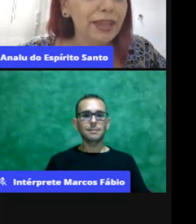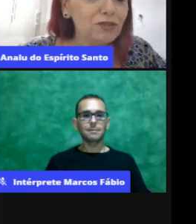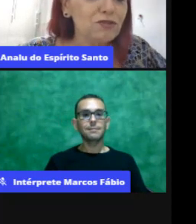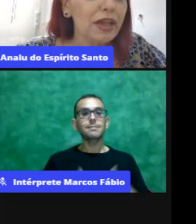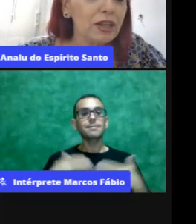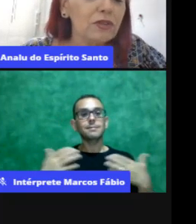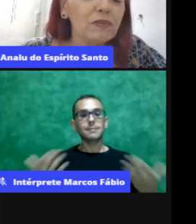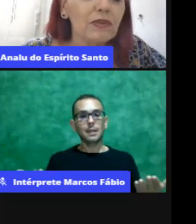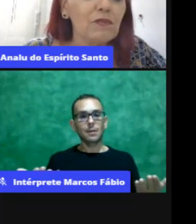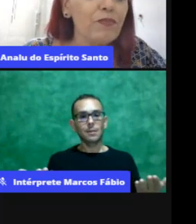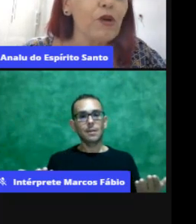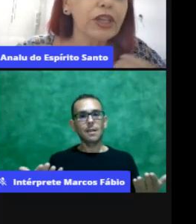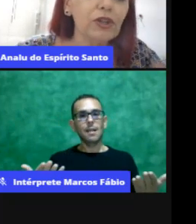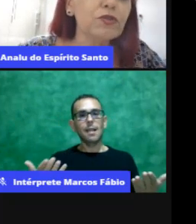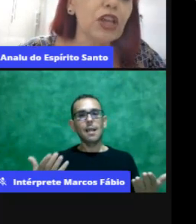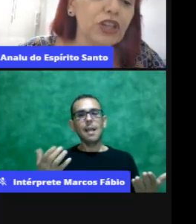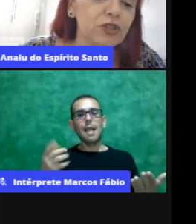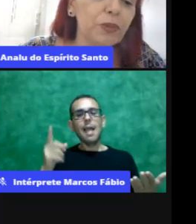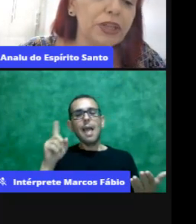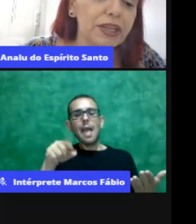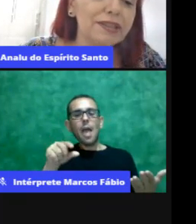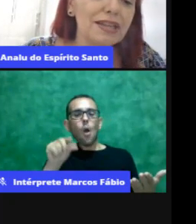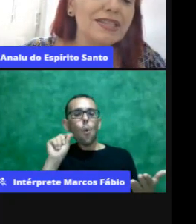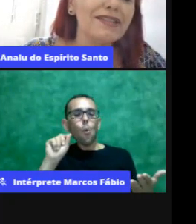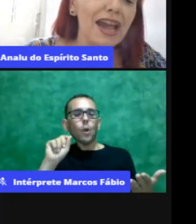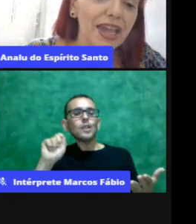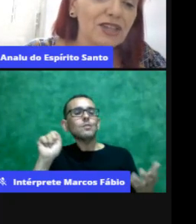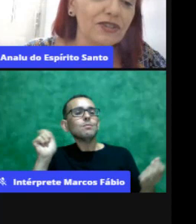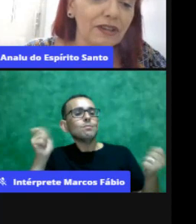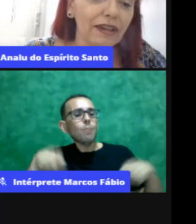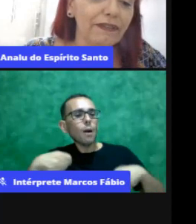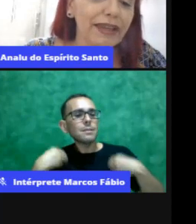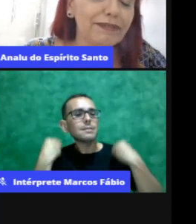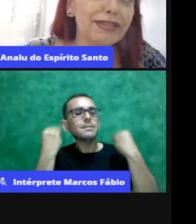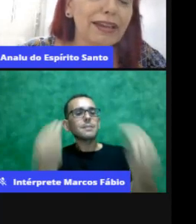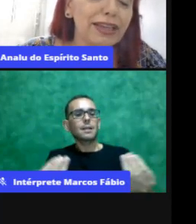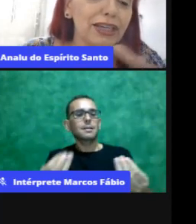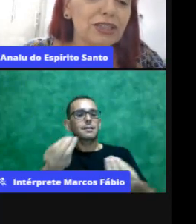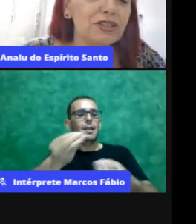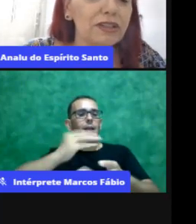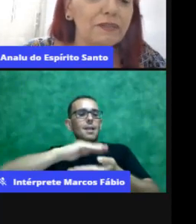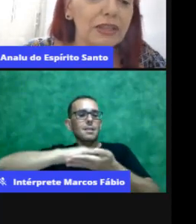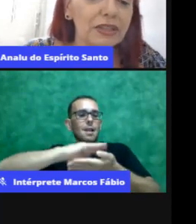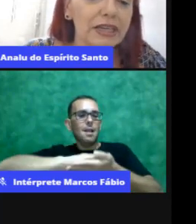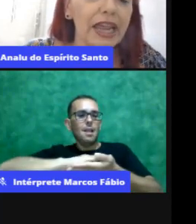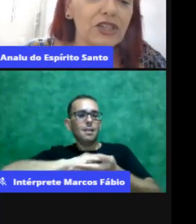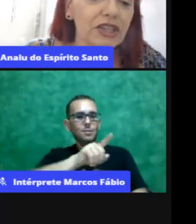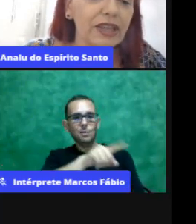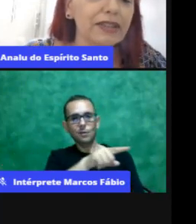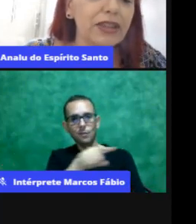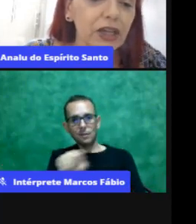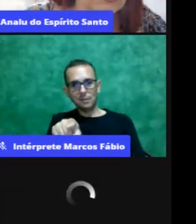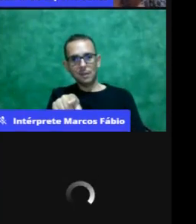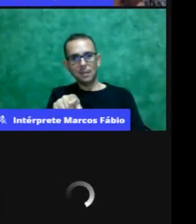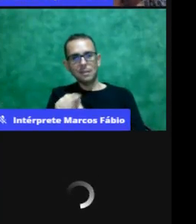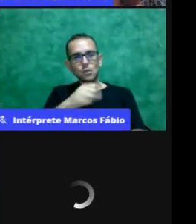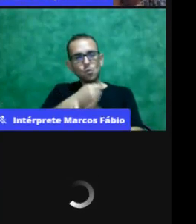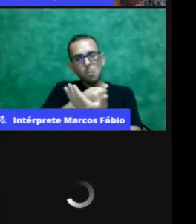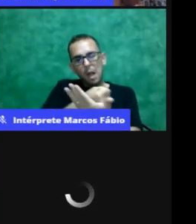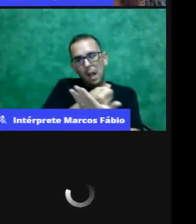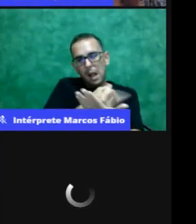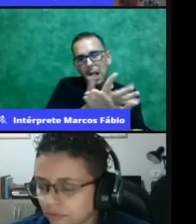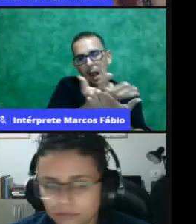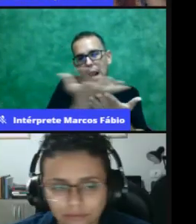Bom, isso era um pouquinho do que a gente poderia trazer da rede, né? Nessa grande da internet que tem